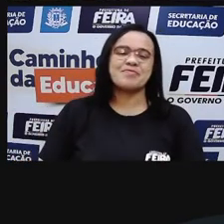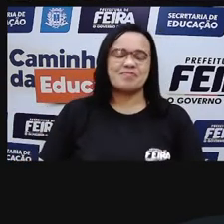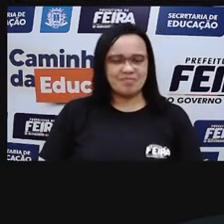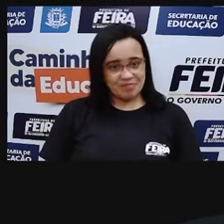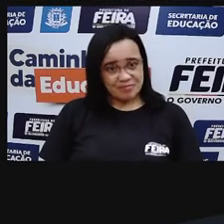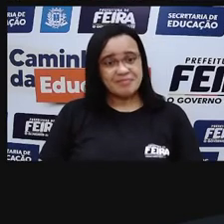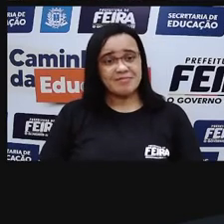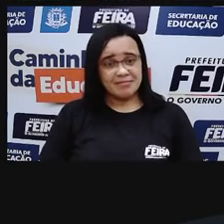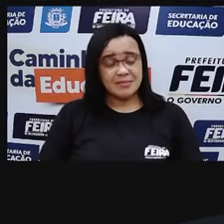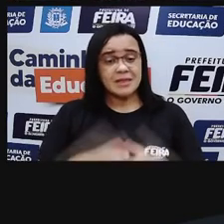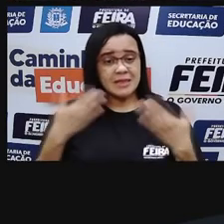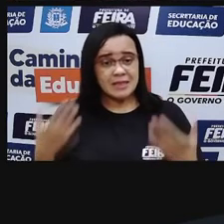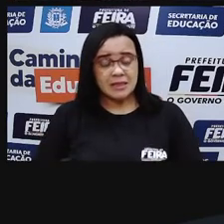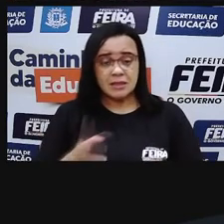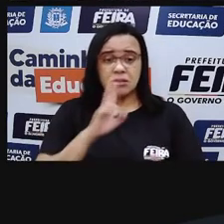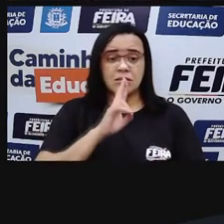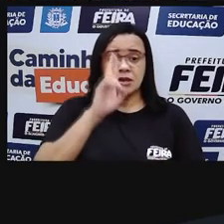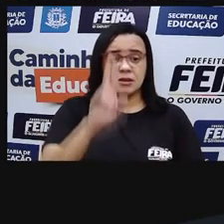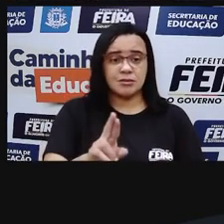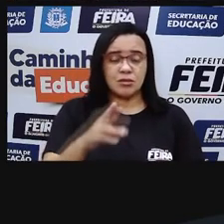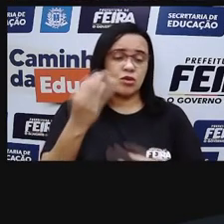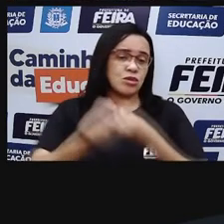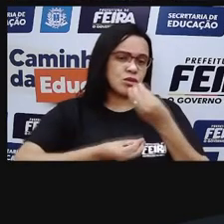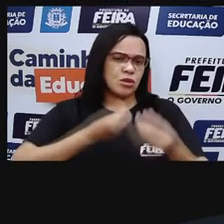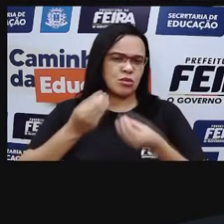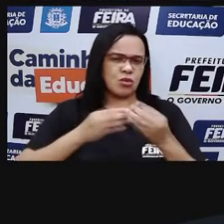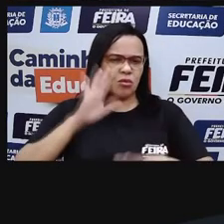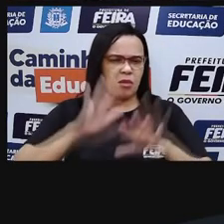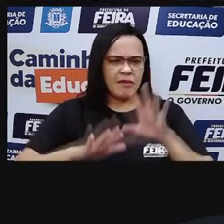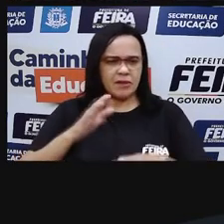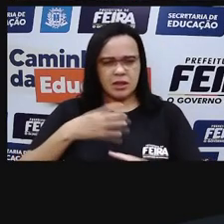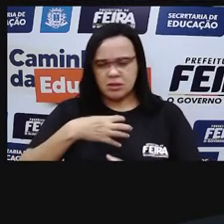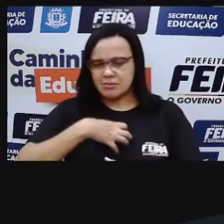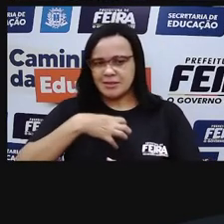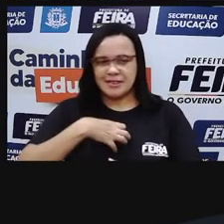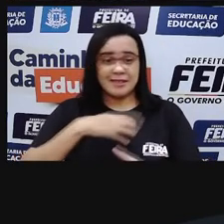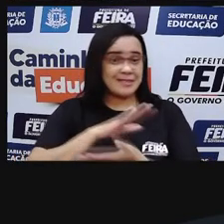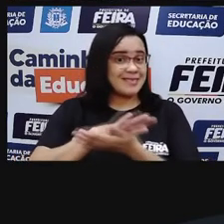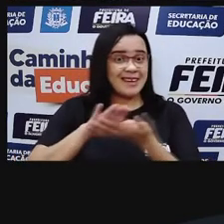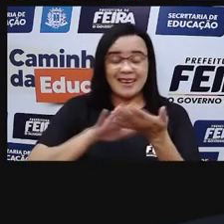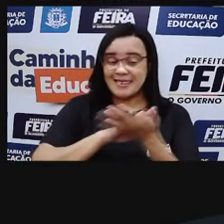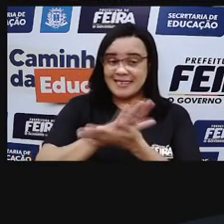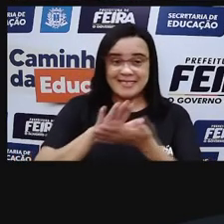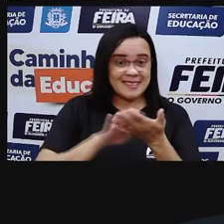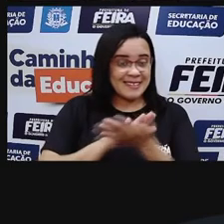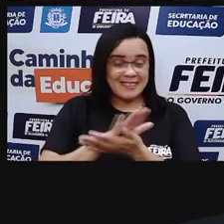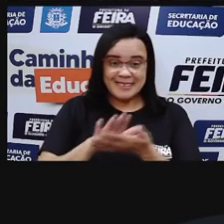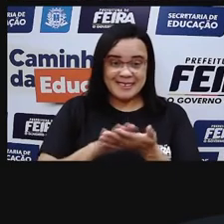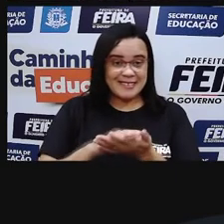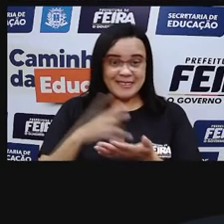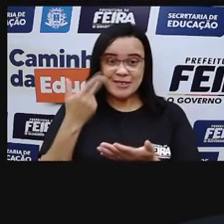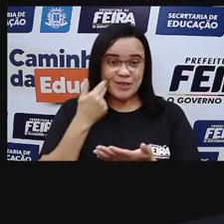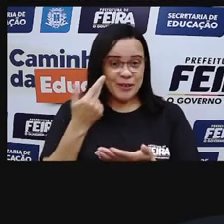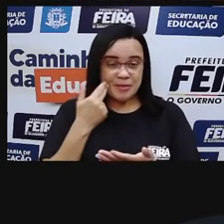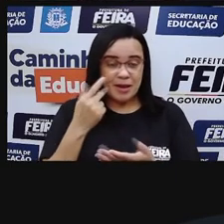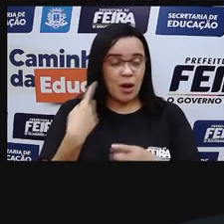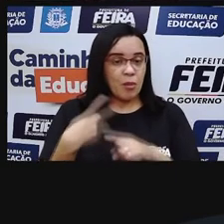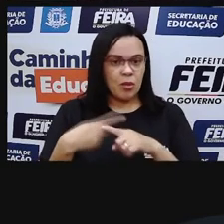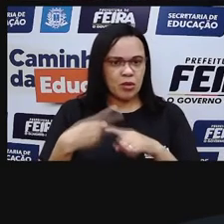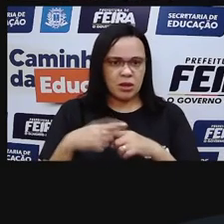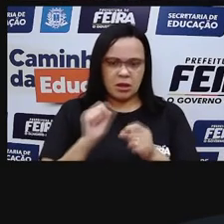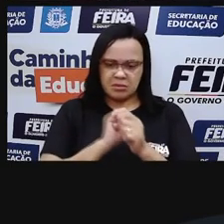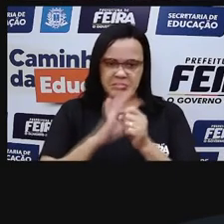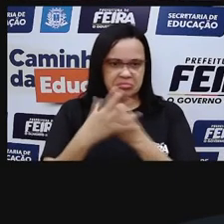uma resposta tão boa que a gente não sente nada, né? A gente não tem a Covid, né? Não tem